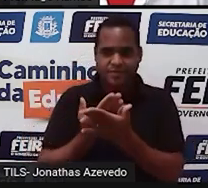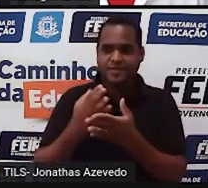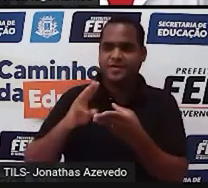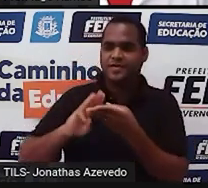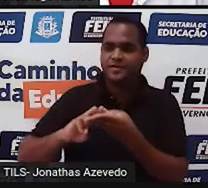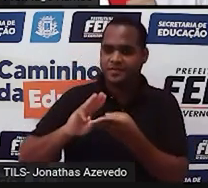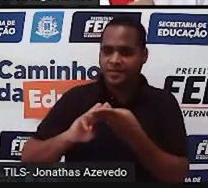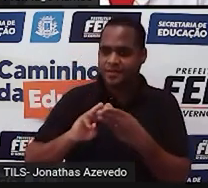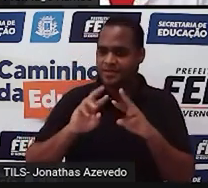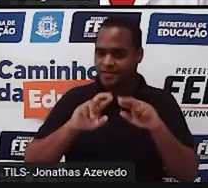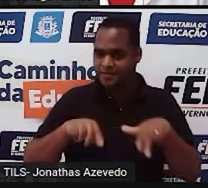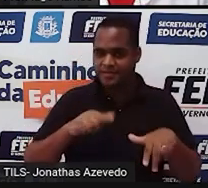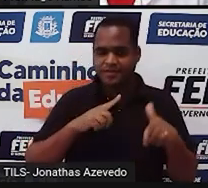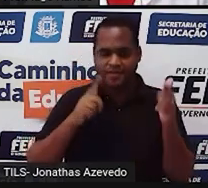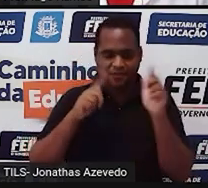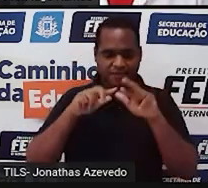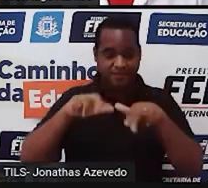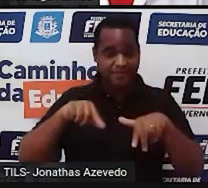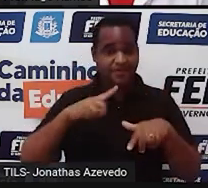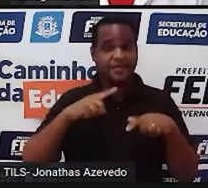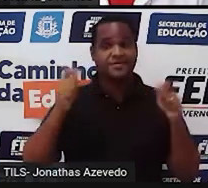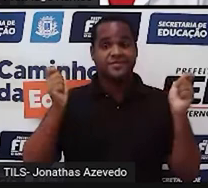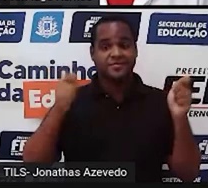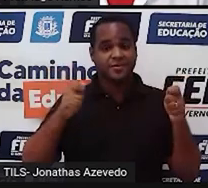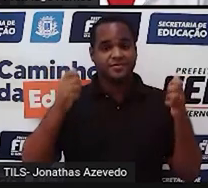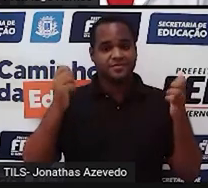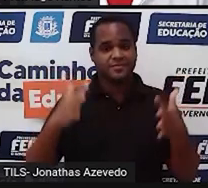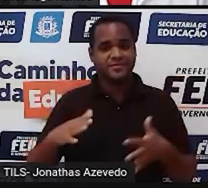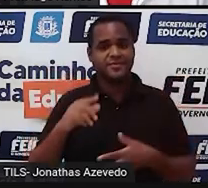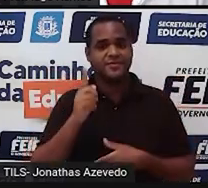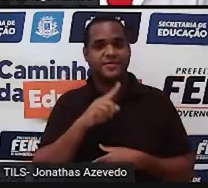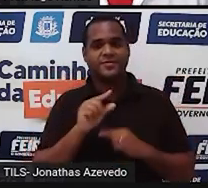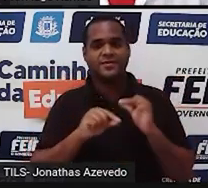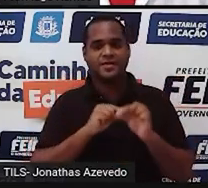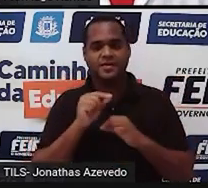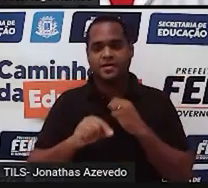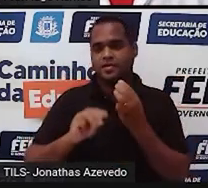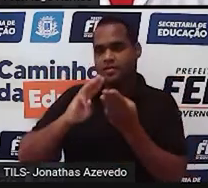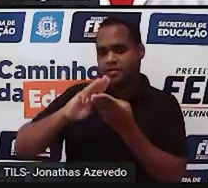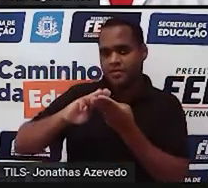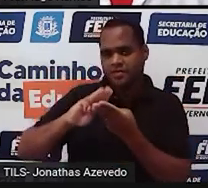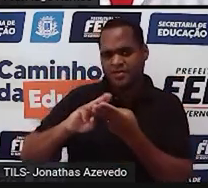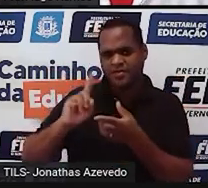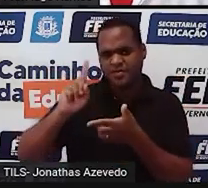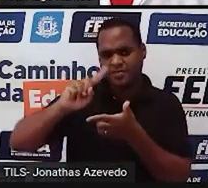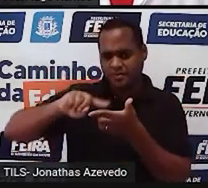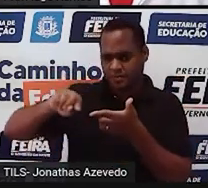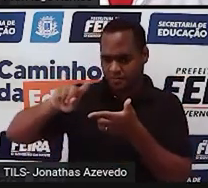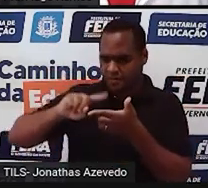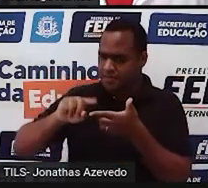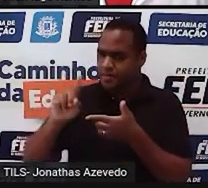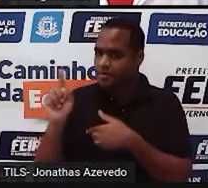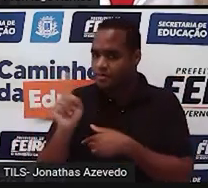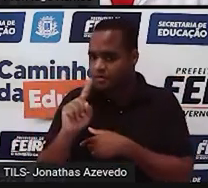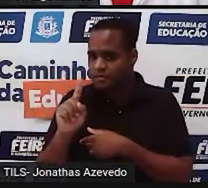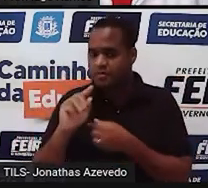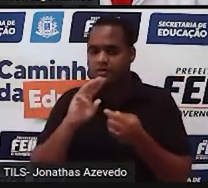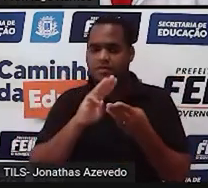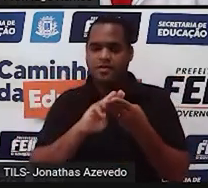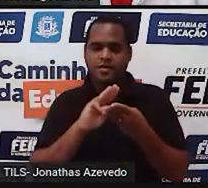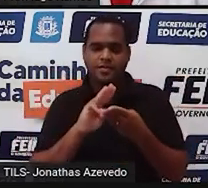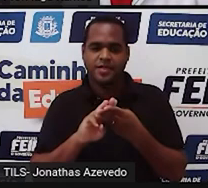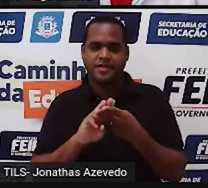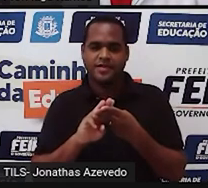que a gente conseguir e é por isso né que a gente diz que matemática não é problema